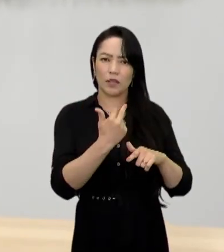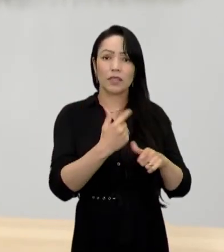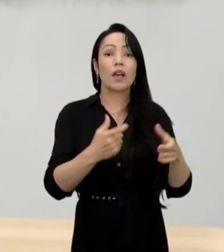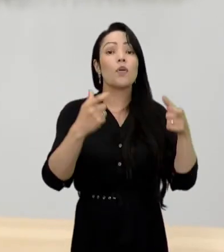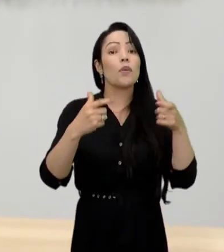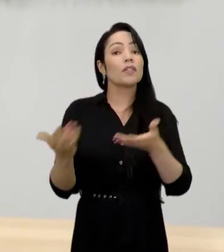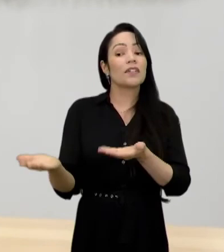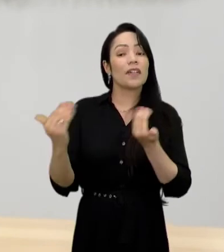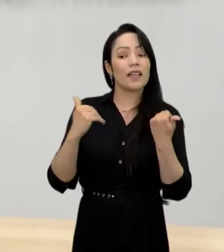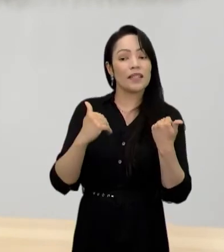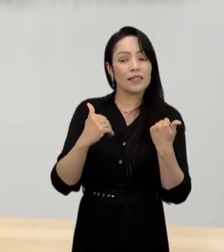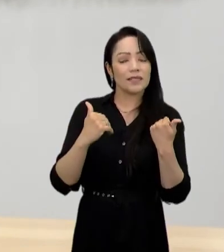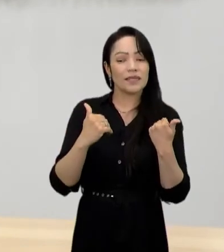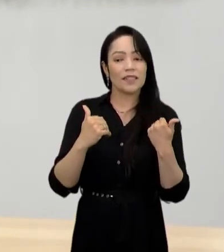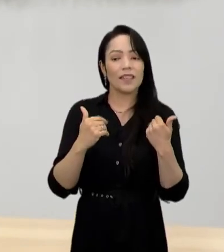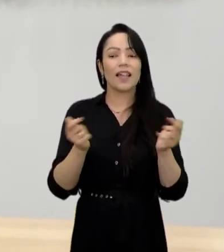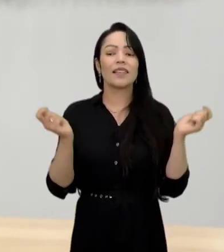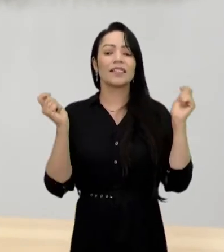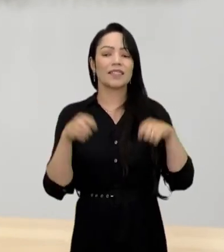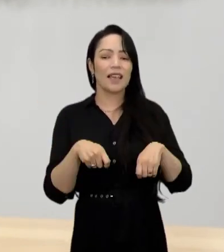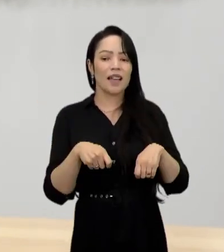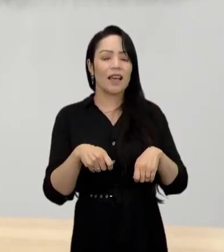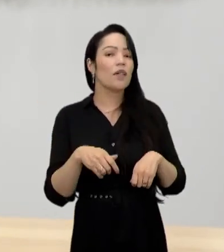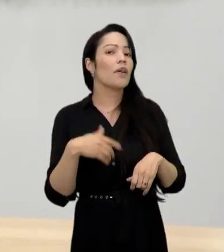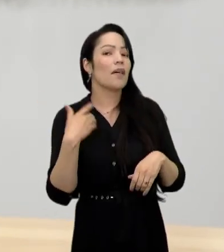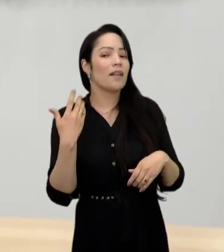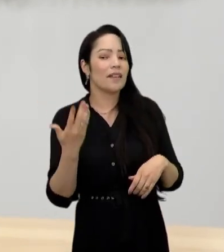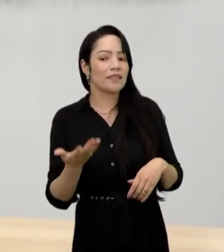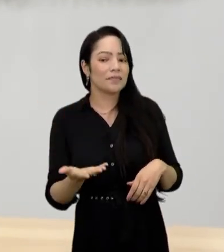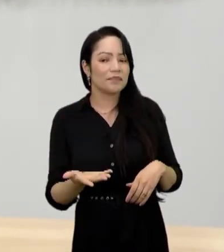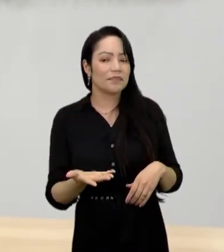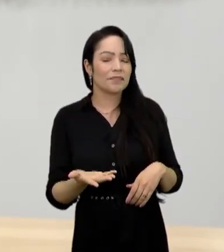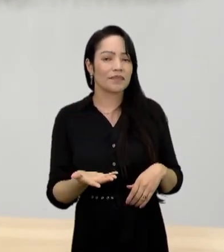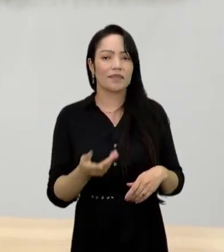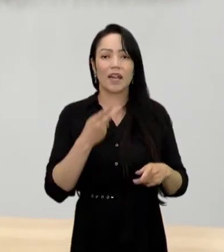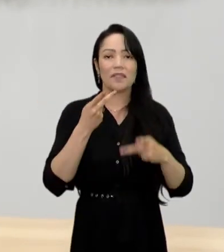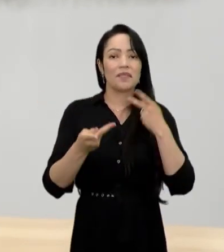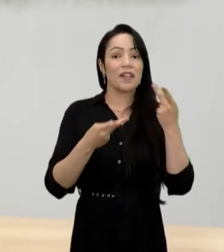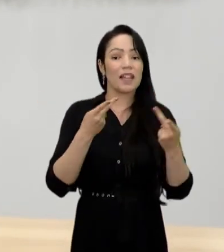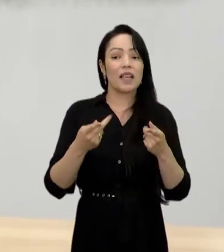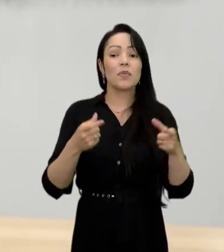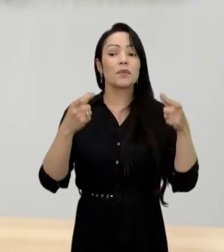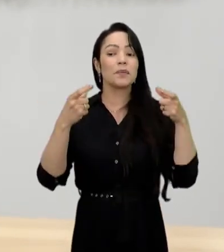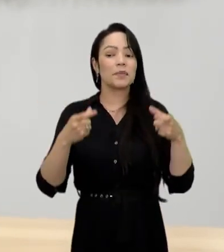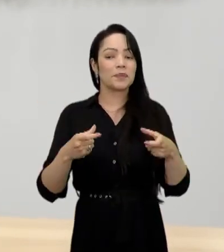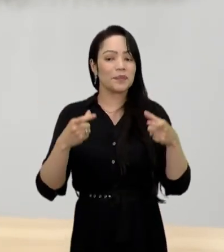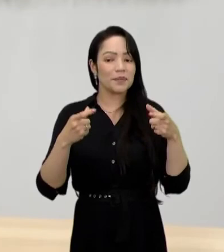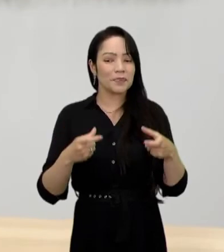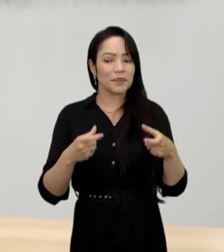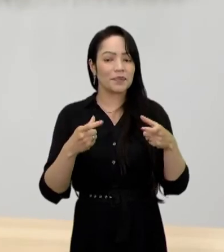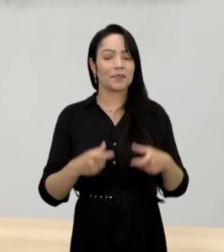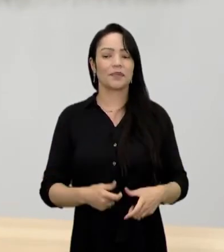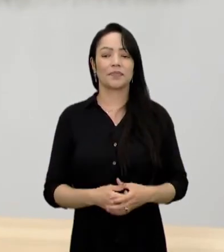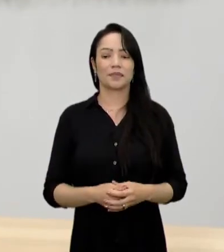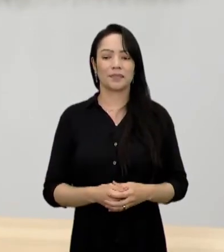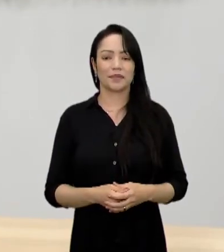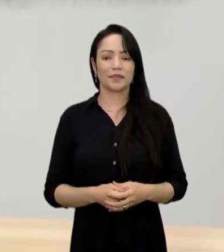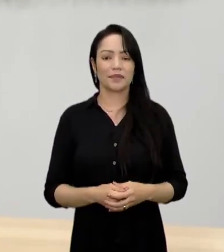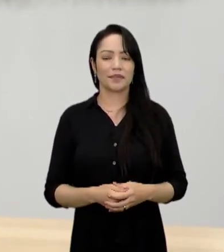pessoa? Quais foram as oportunidades dela? Né? Ela está falando de que lugar?